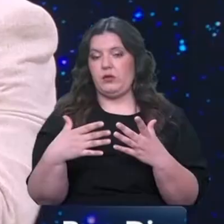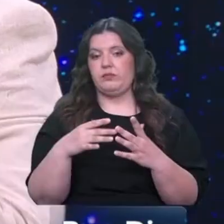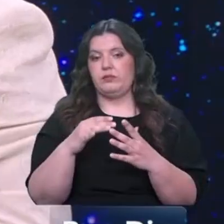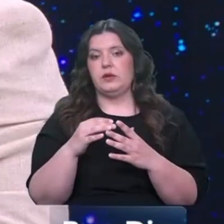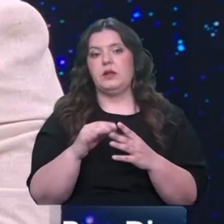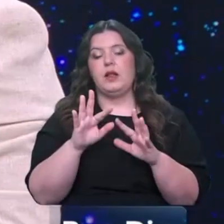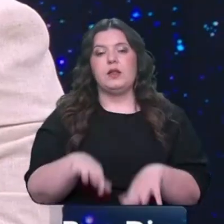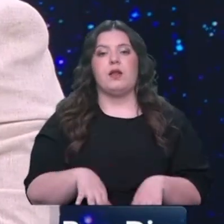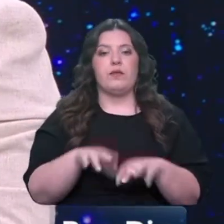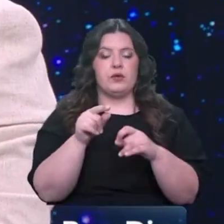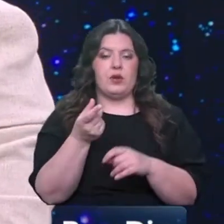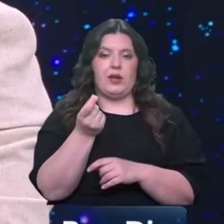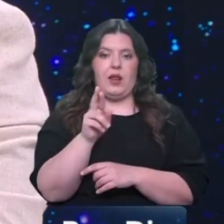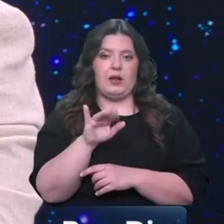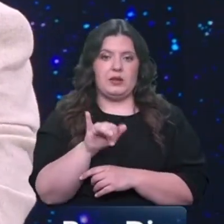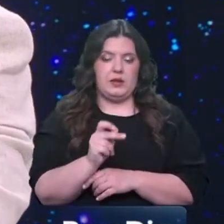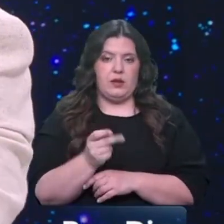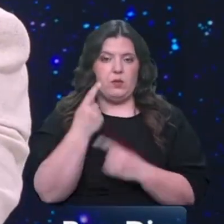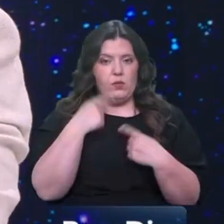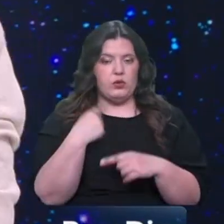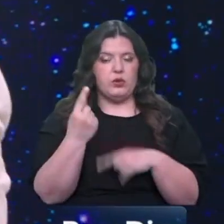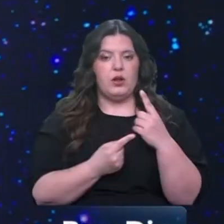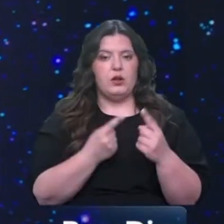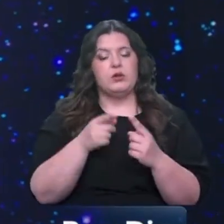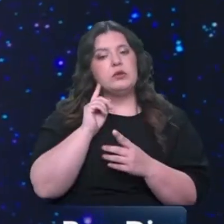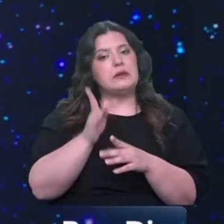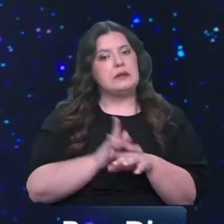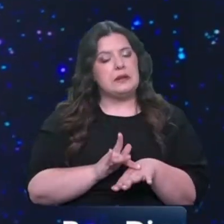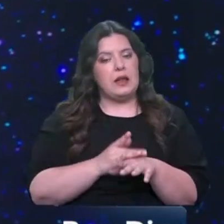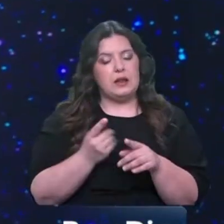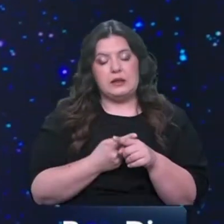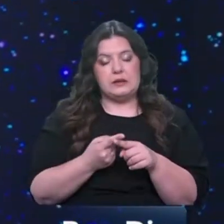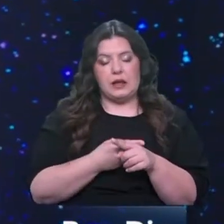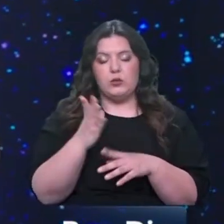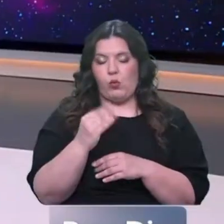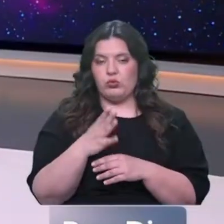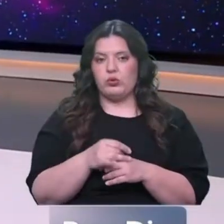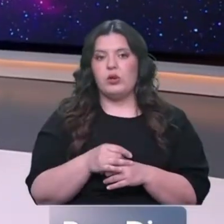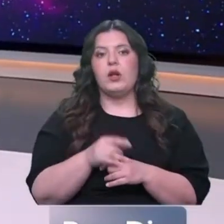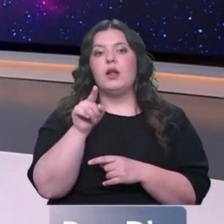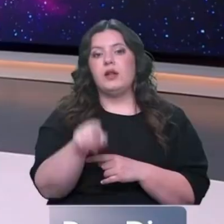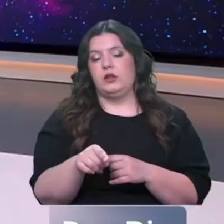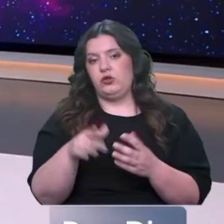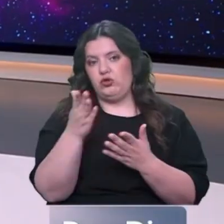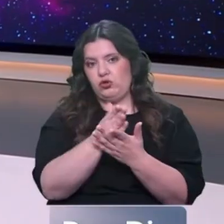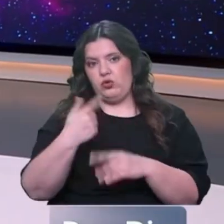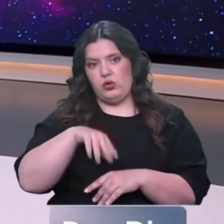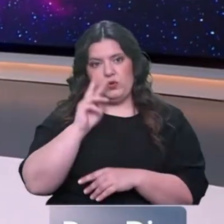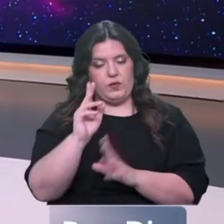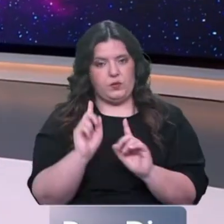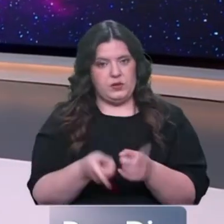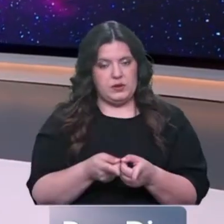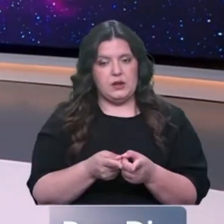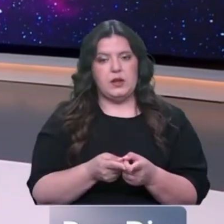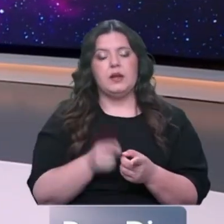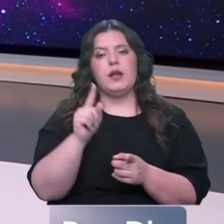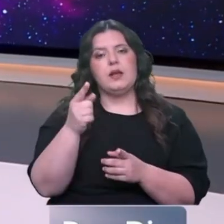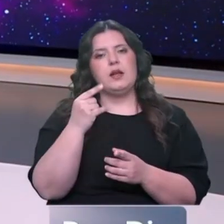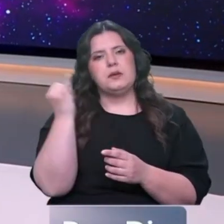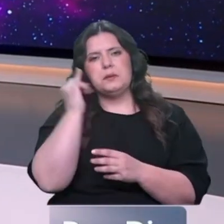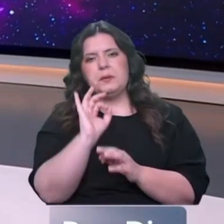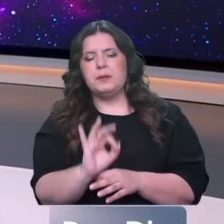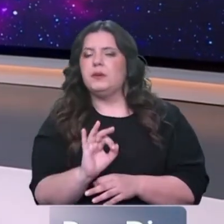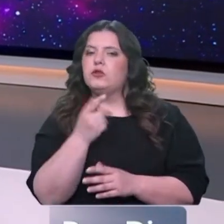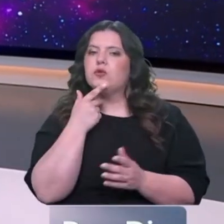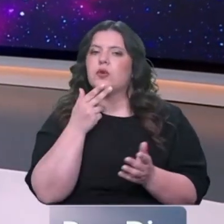da evolução das galáxias mostra-nos algo muitíssimo interessante. Olha, é este estudo que nós vamos começar a ver, e esta simulação, repito,